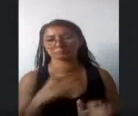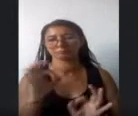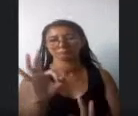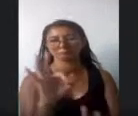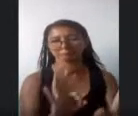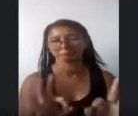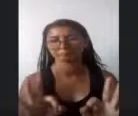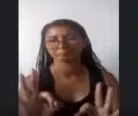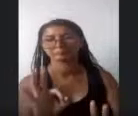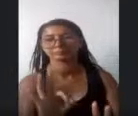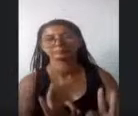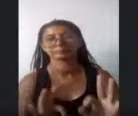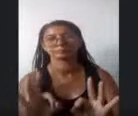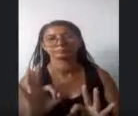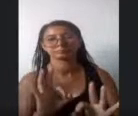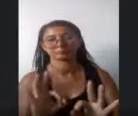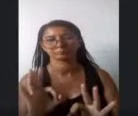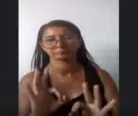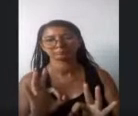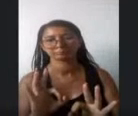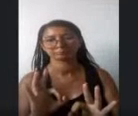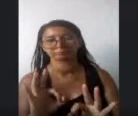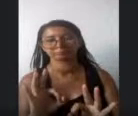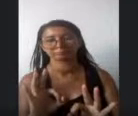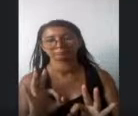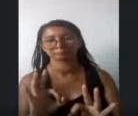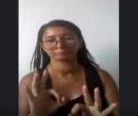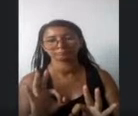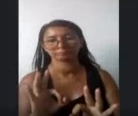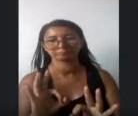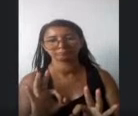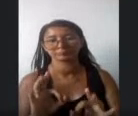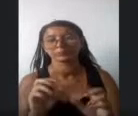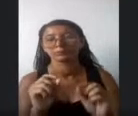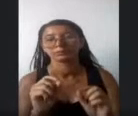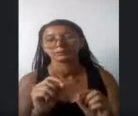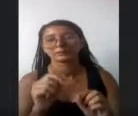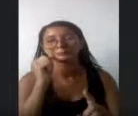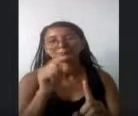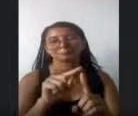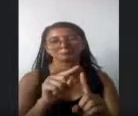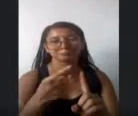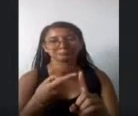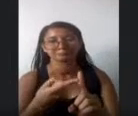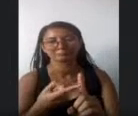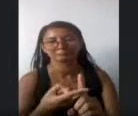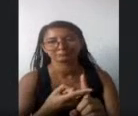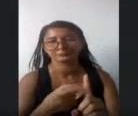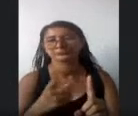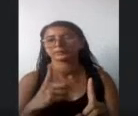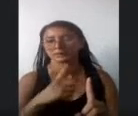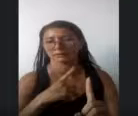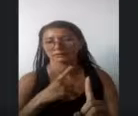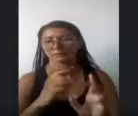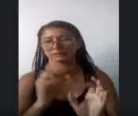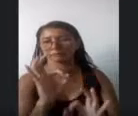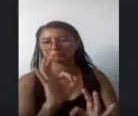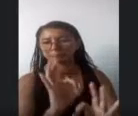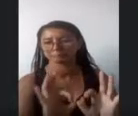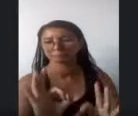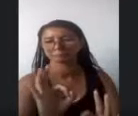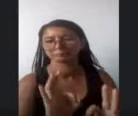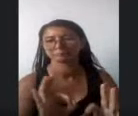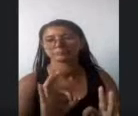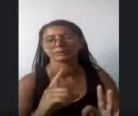gente fala da questão das gestantes, né? A gente tem um protocolo, a gente tem uma assistência, a gente tem a rede cegonha muito